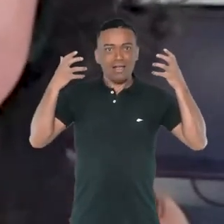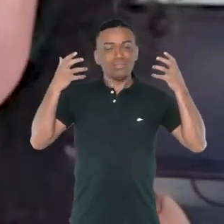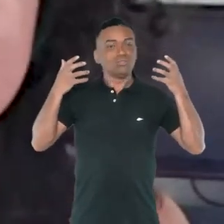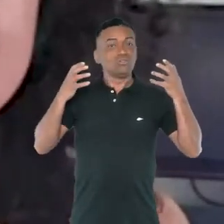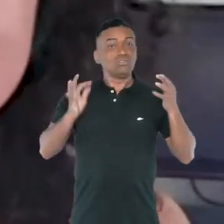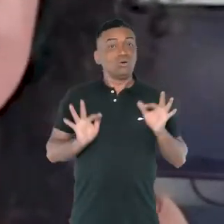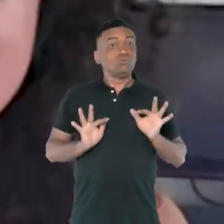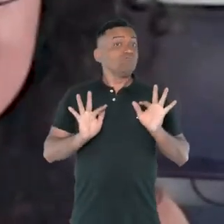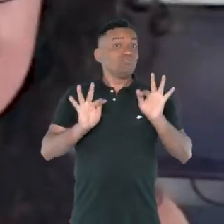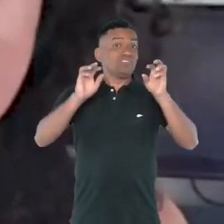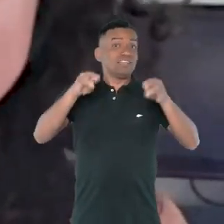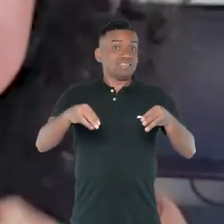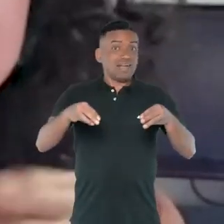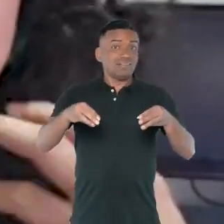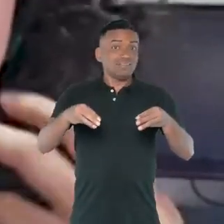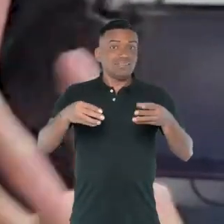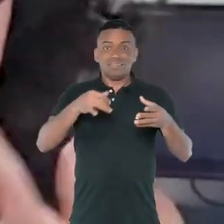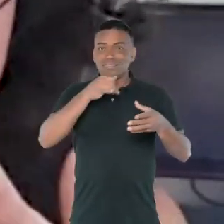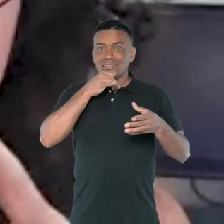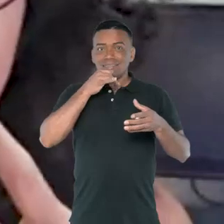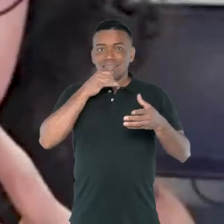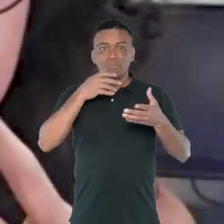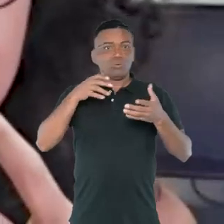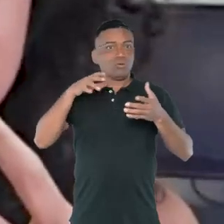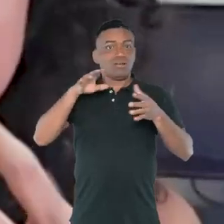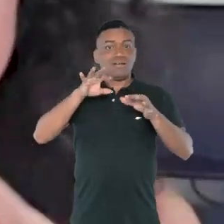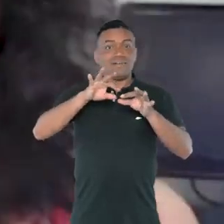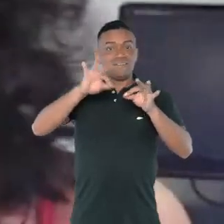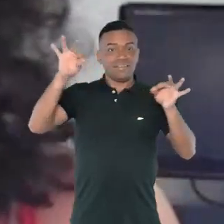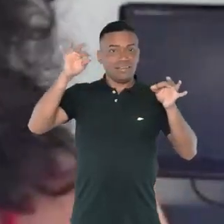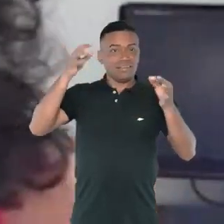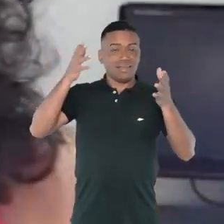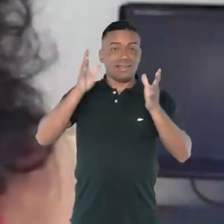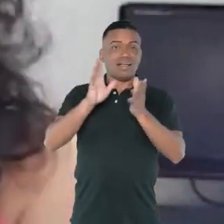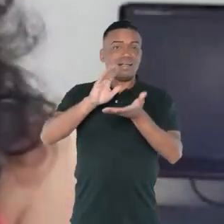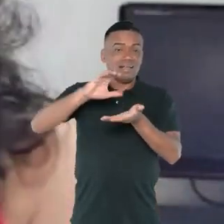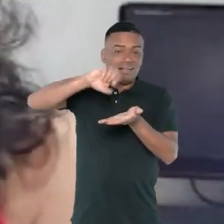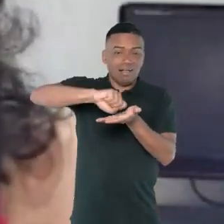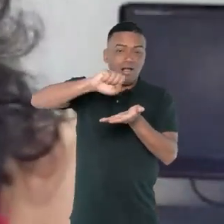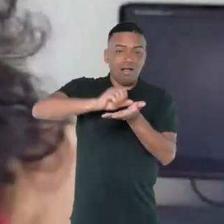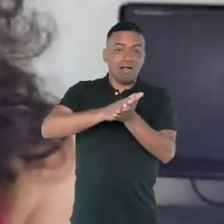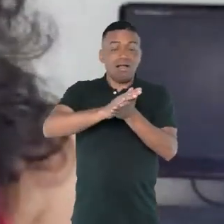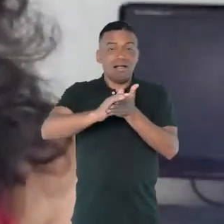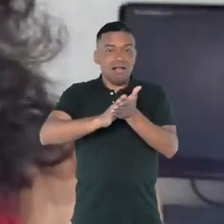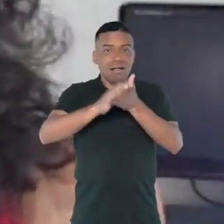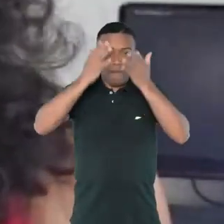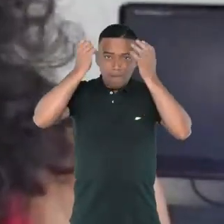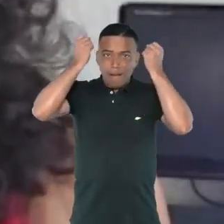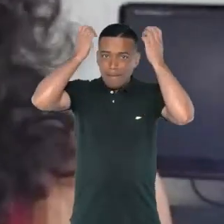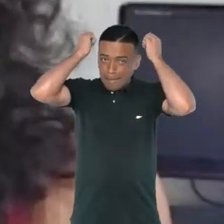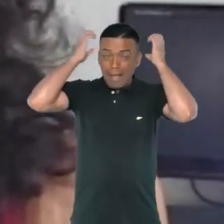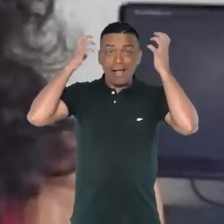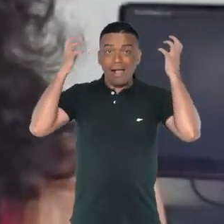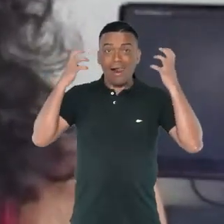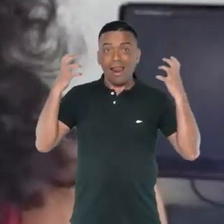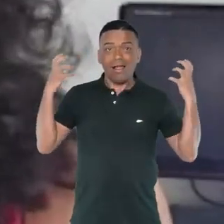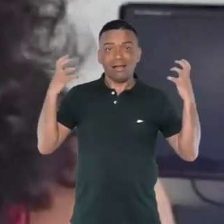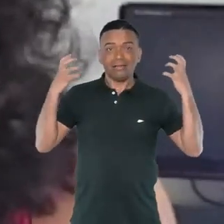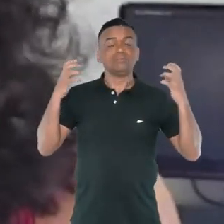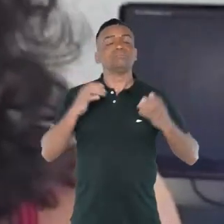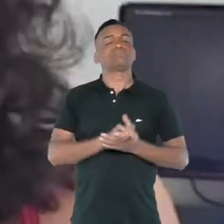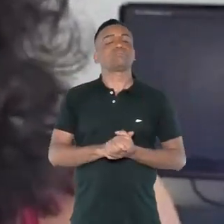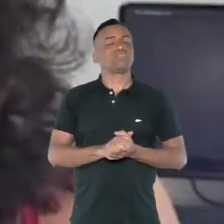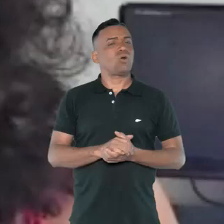de quem tem cabelo cacheado e crespo. É um jeito de finalizar o cabelo, que você fita o cabelo, faz várias fitas e vai passando creme em